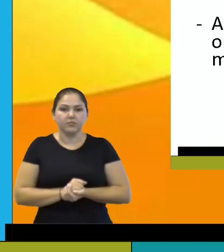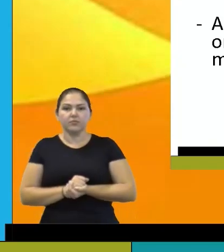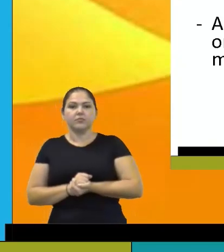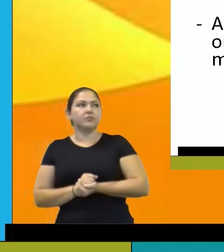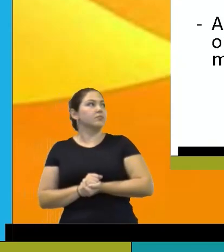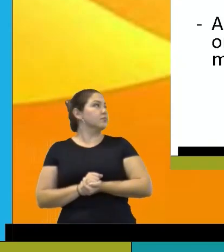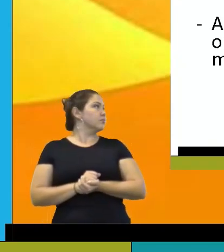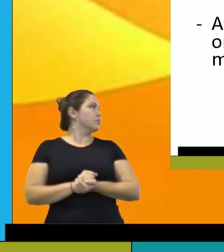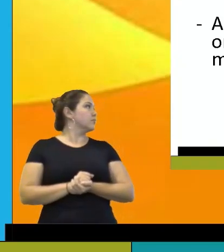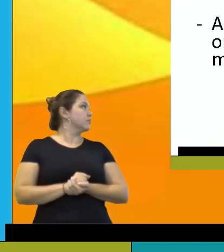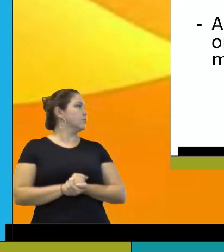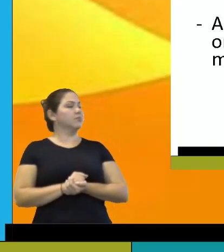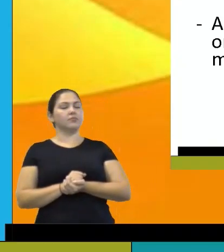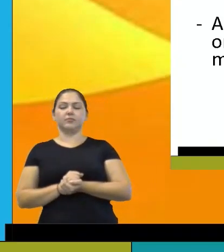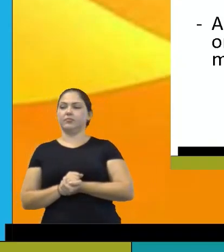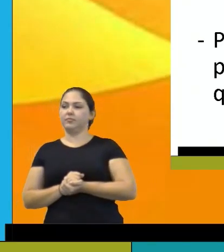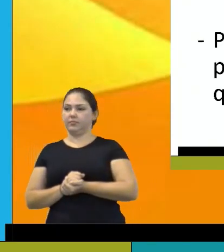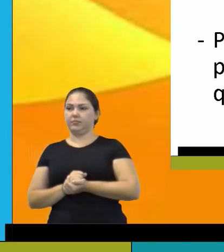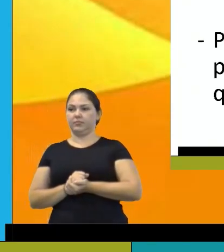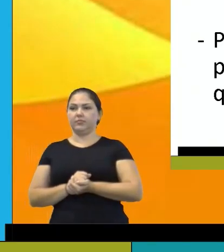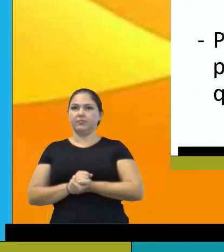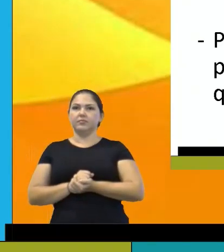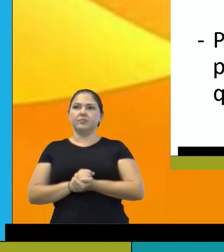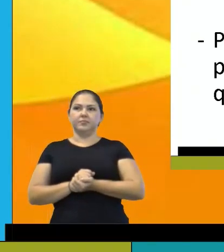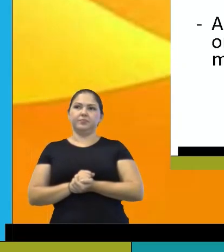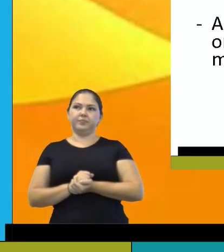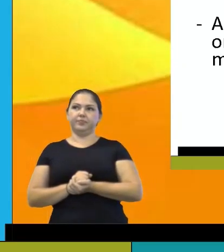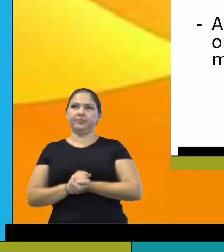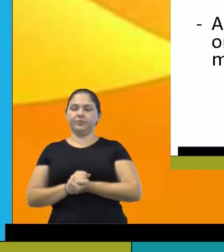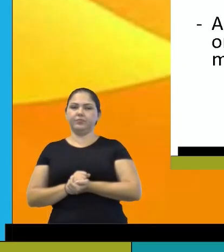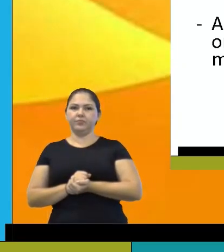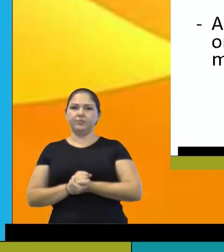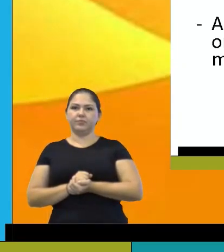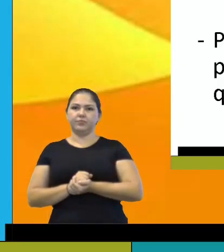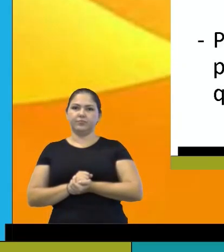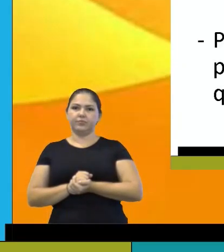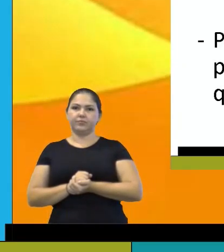será que eu passo? Correto. Para Maquiavel,